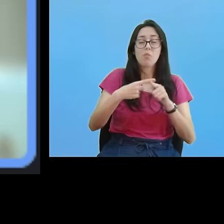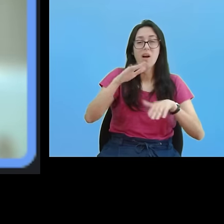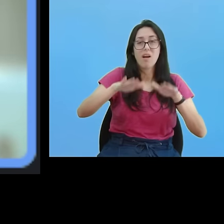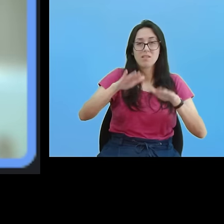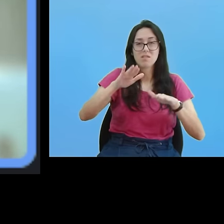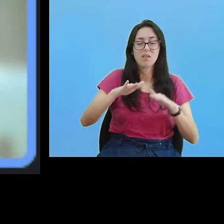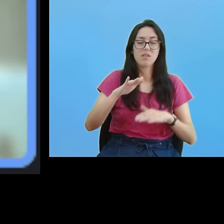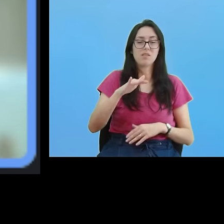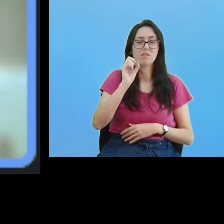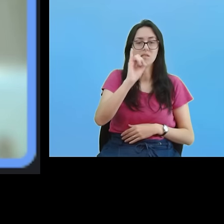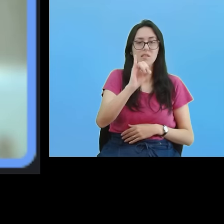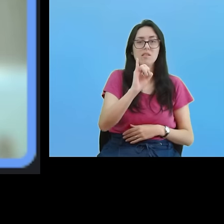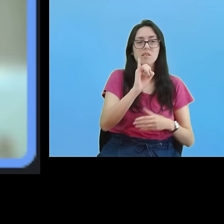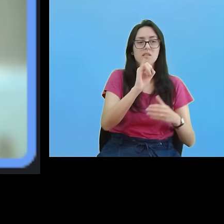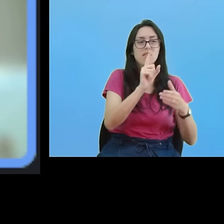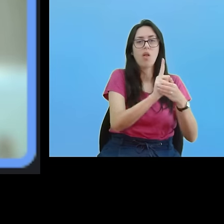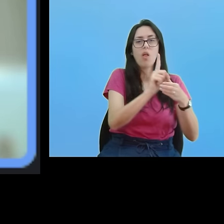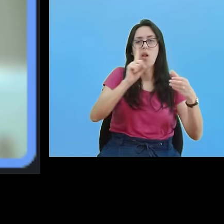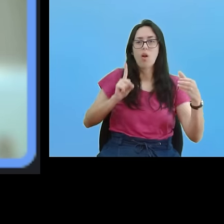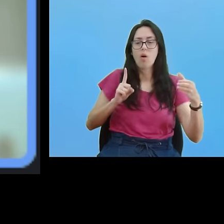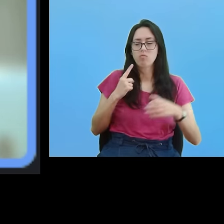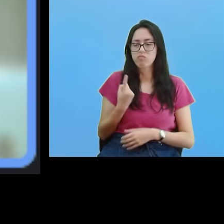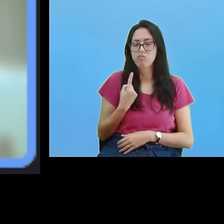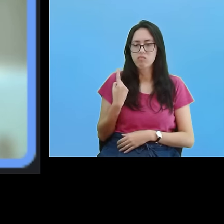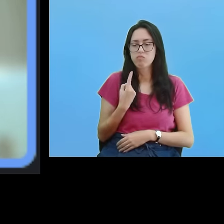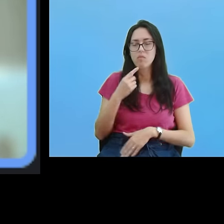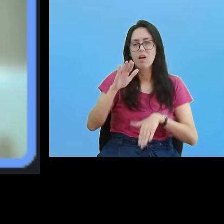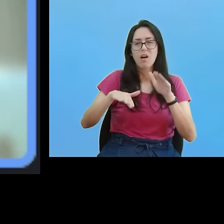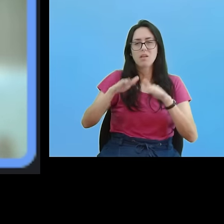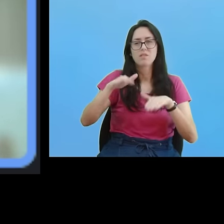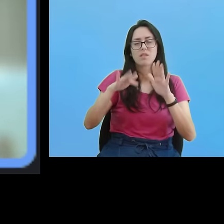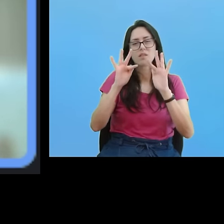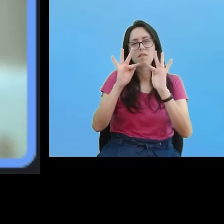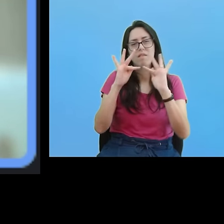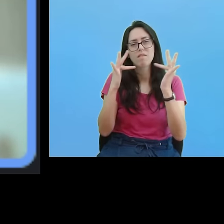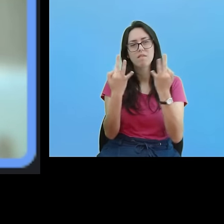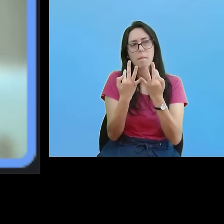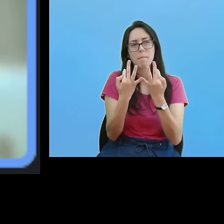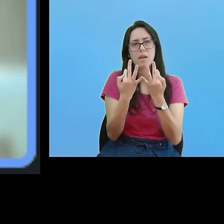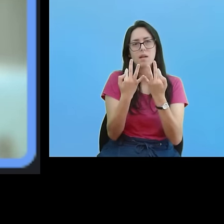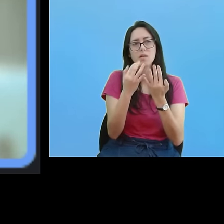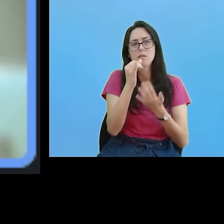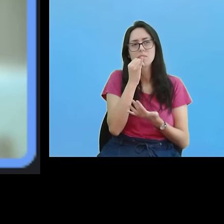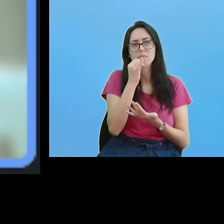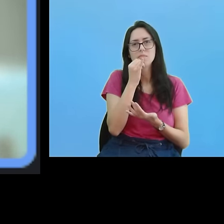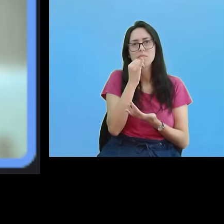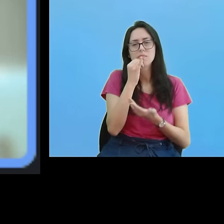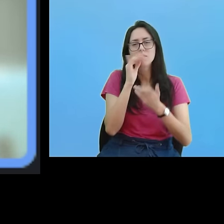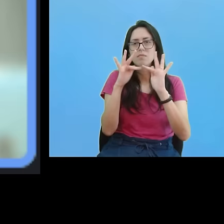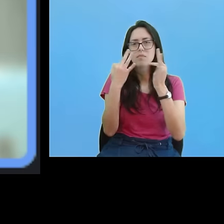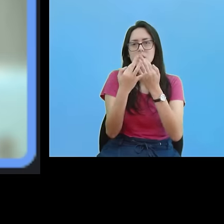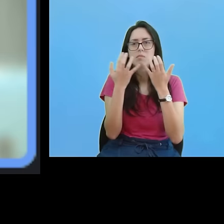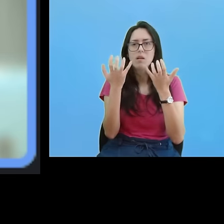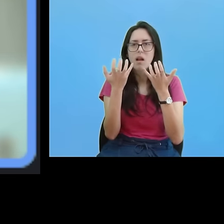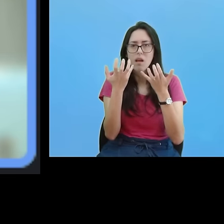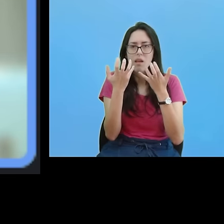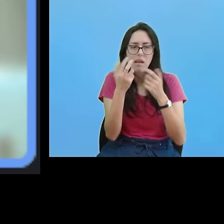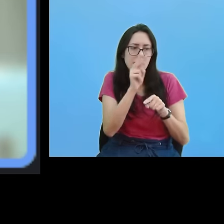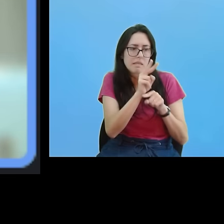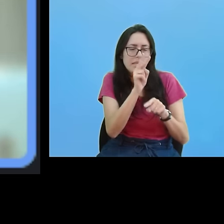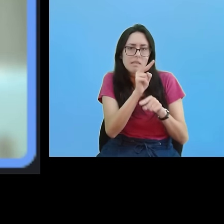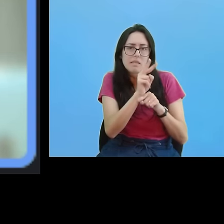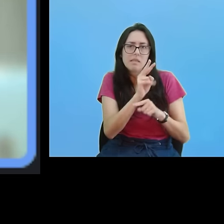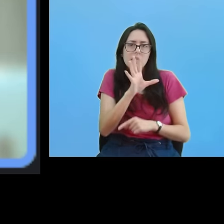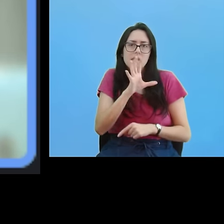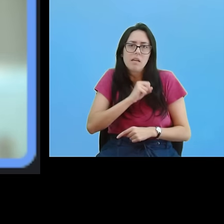social, práticas às vezes em que a família, no intuito de cercar da melhor forma possível, de